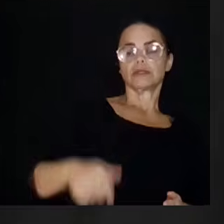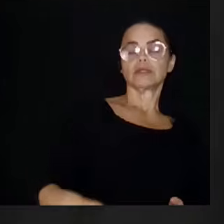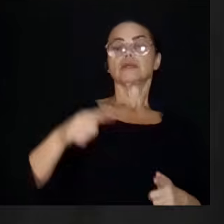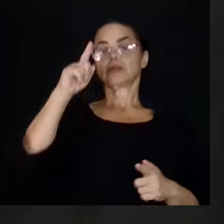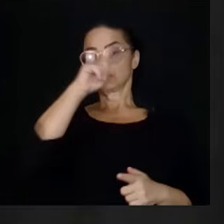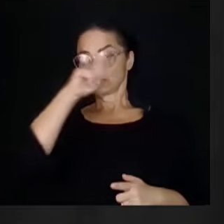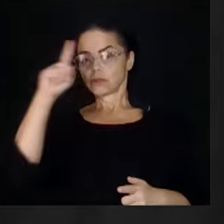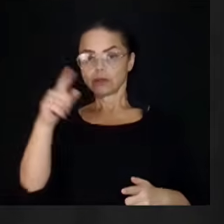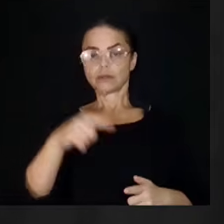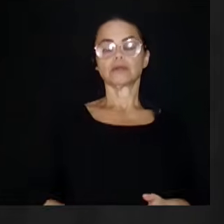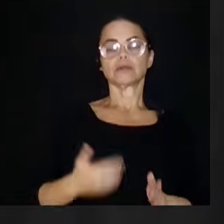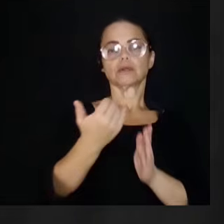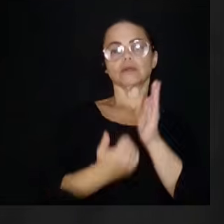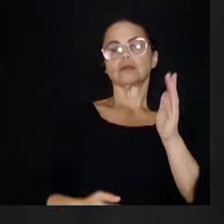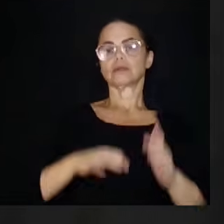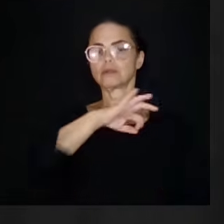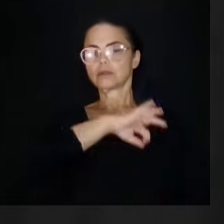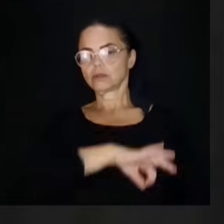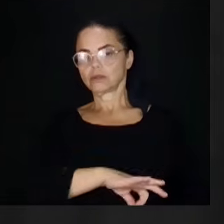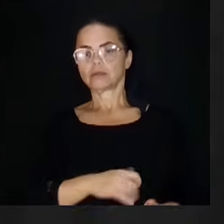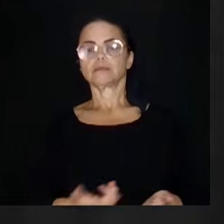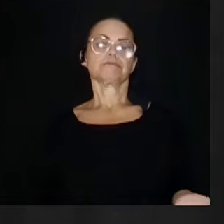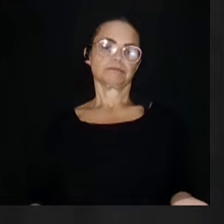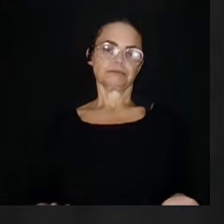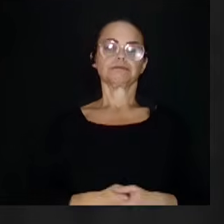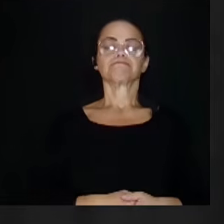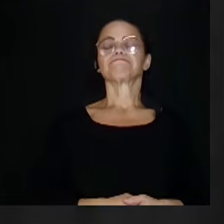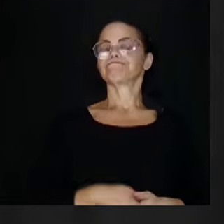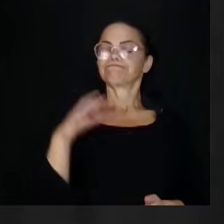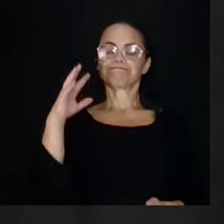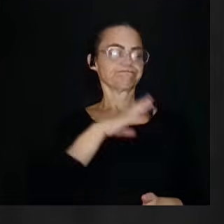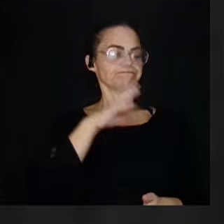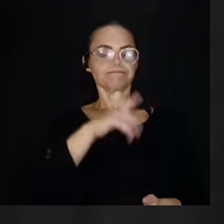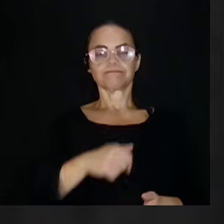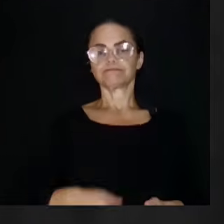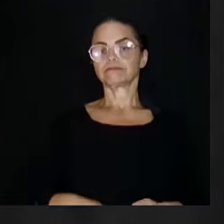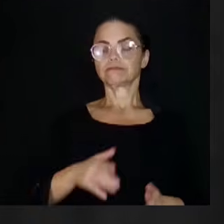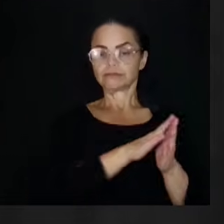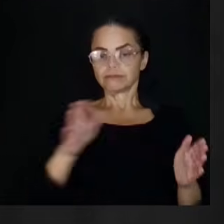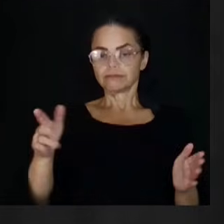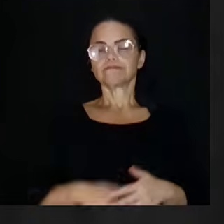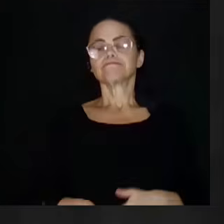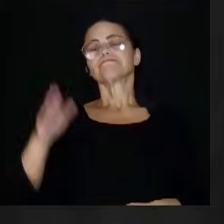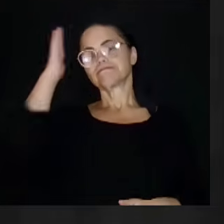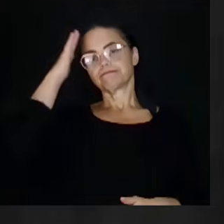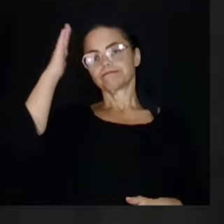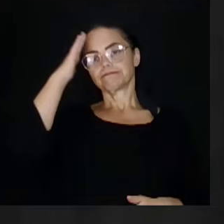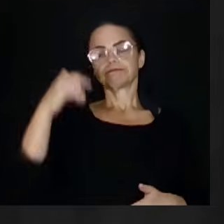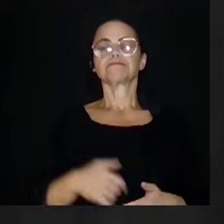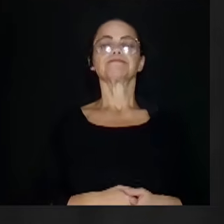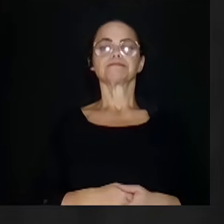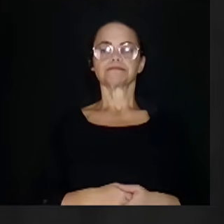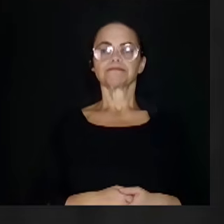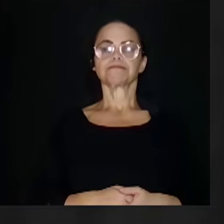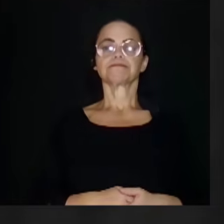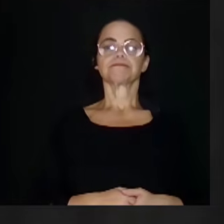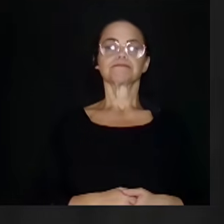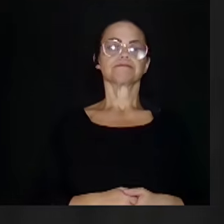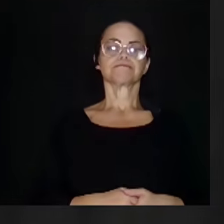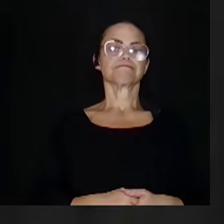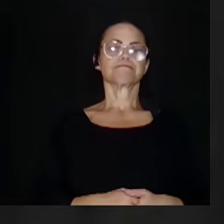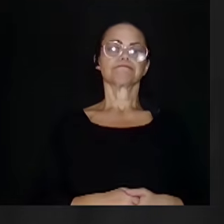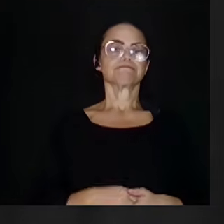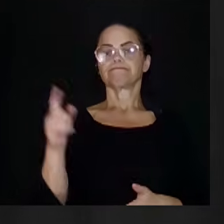de salário. E a partir daquele momento eu entendi que não era só